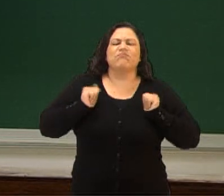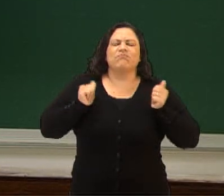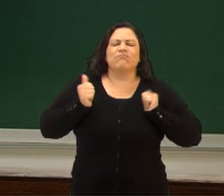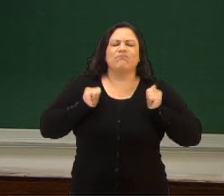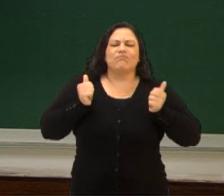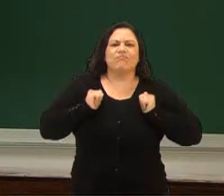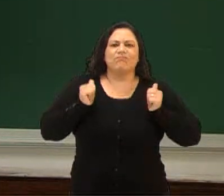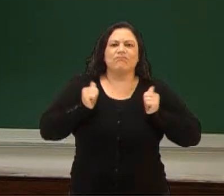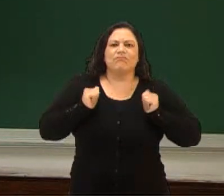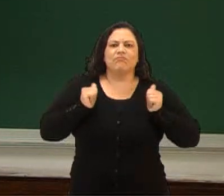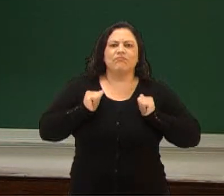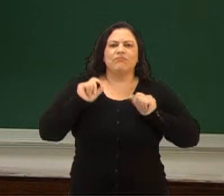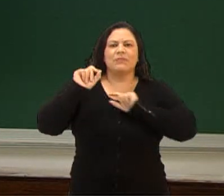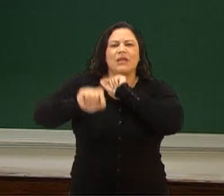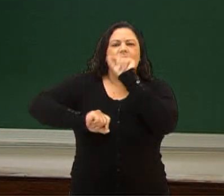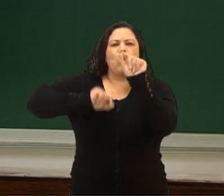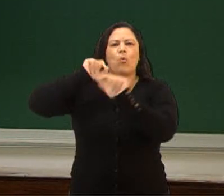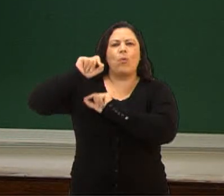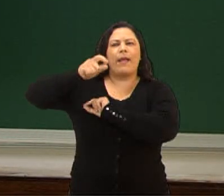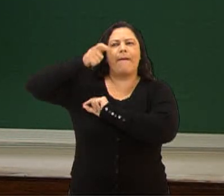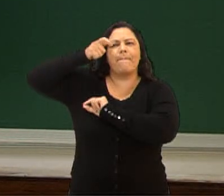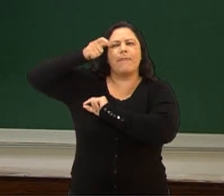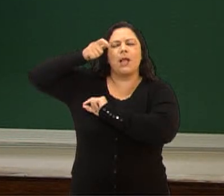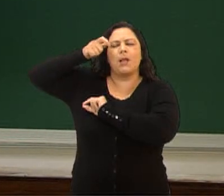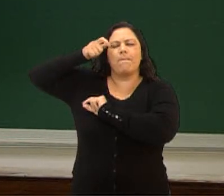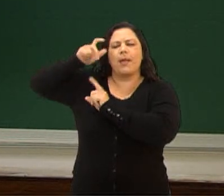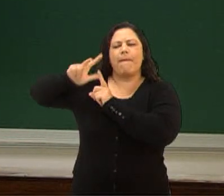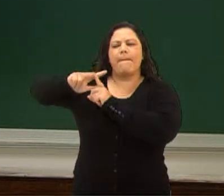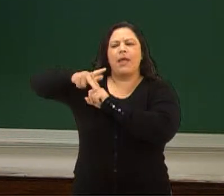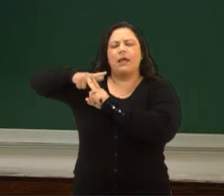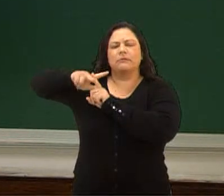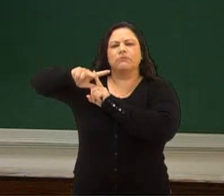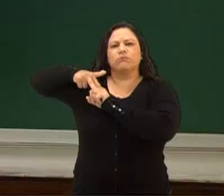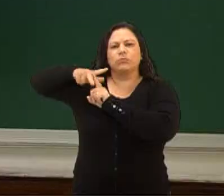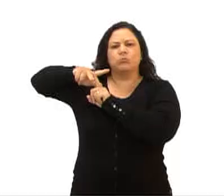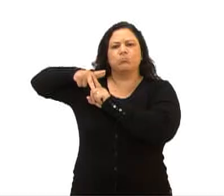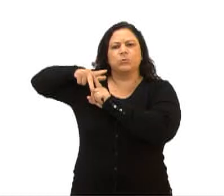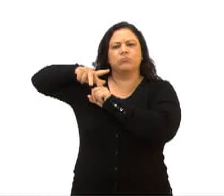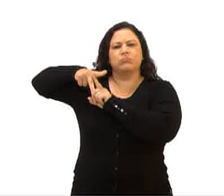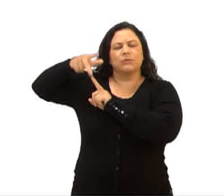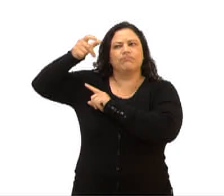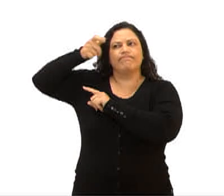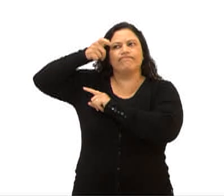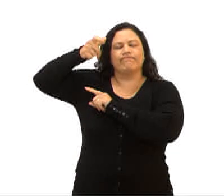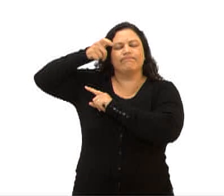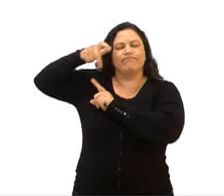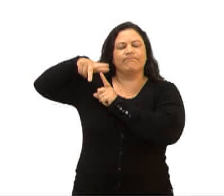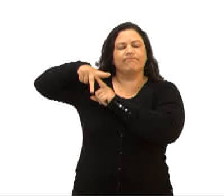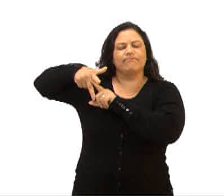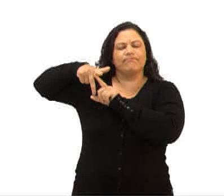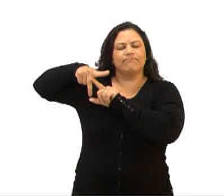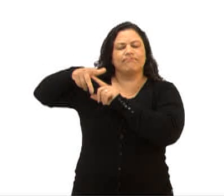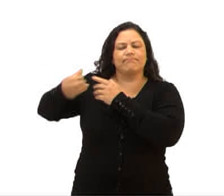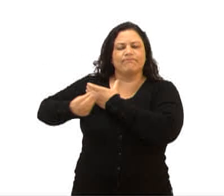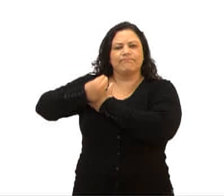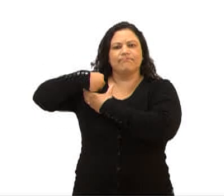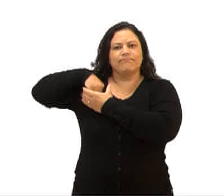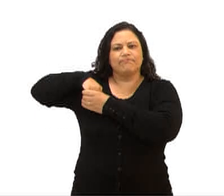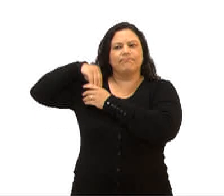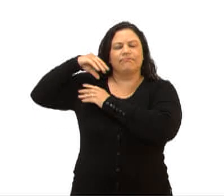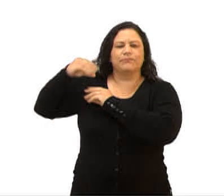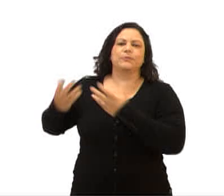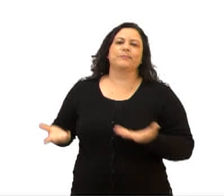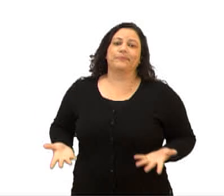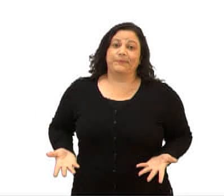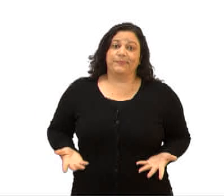do diabo. Você já deve ter escutado, essa é bem famosa, né? Ou seja, if you have nothing to do,